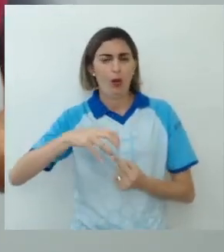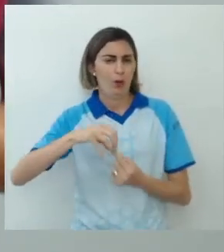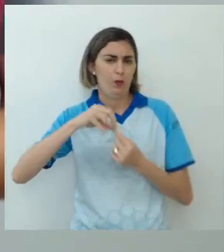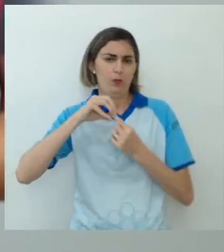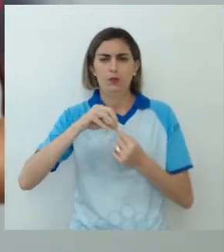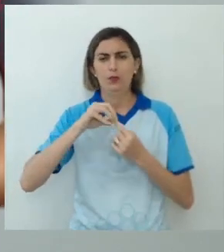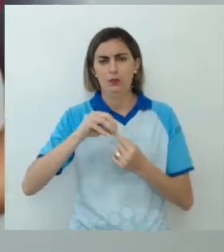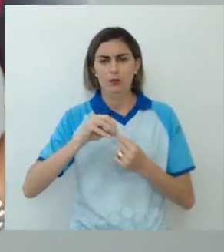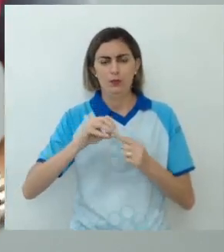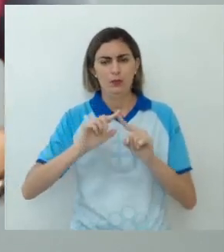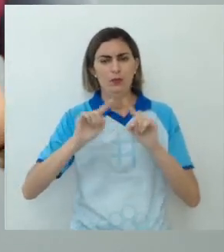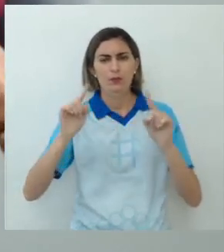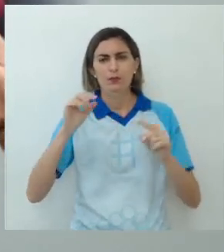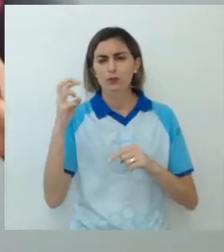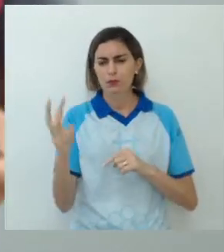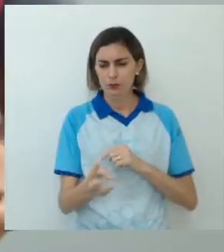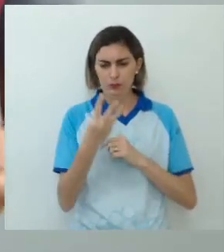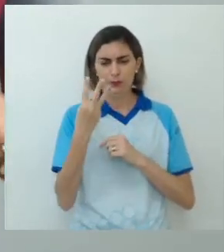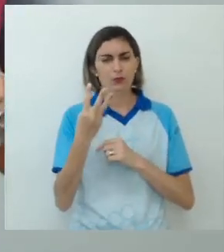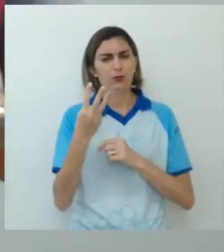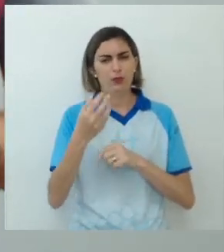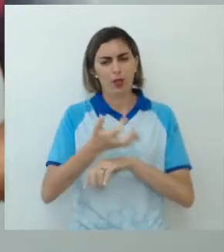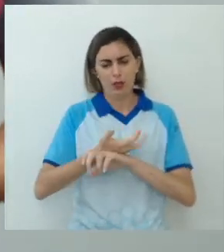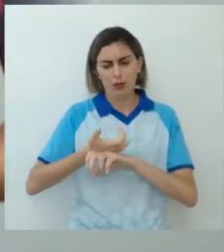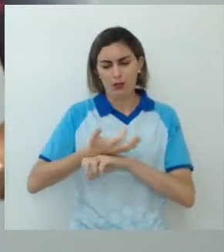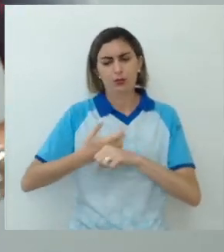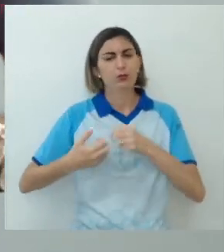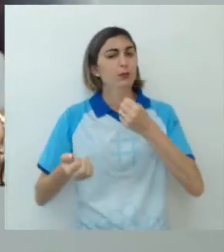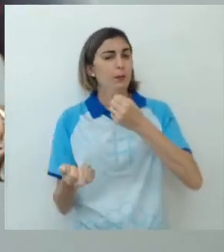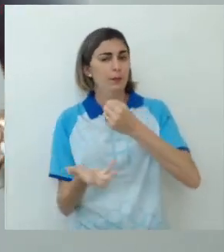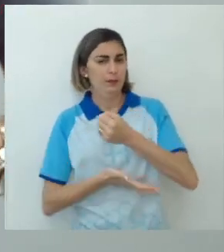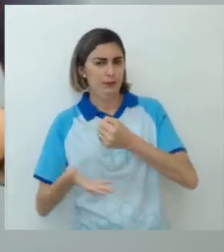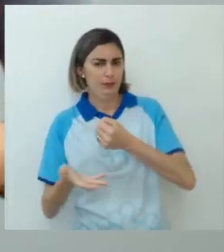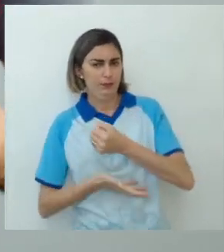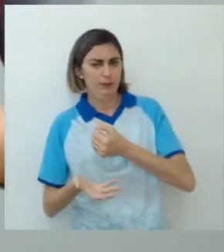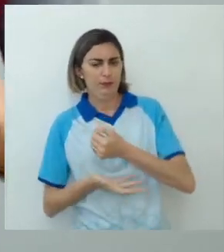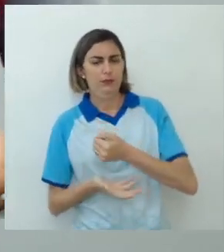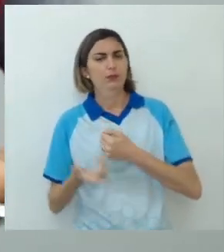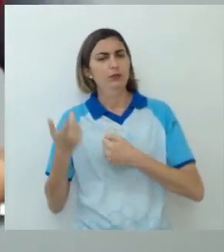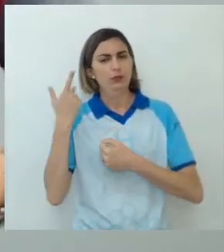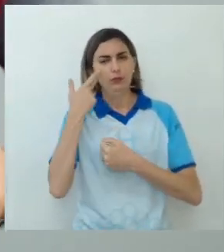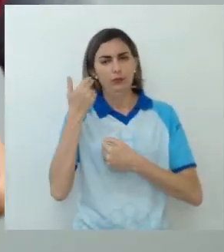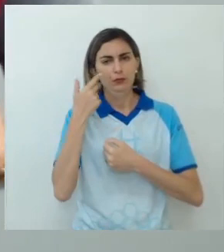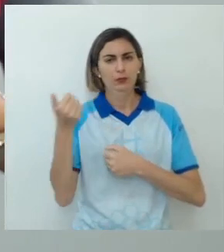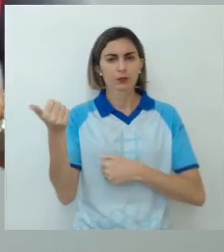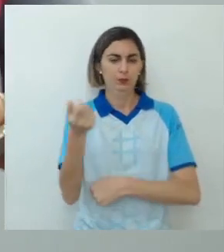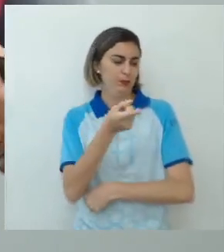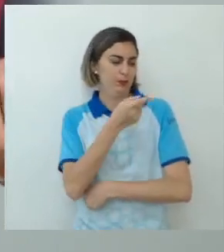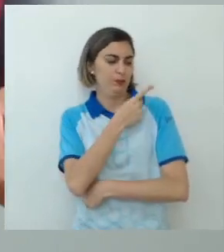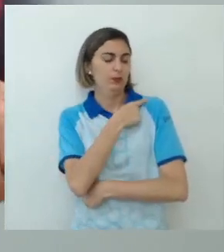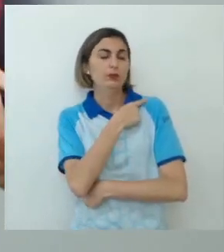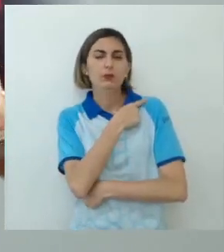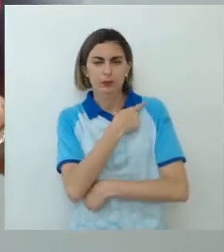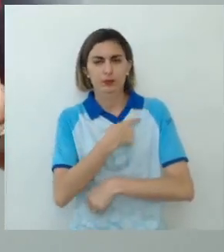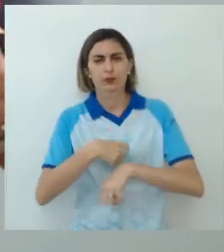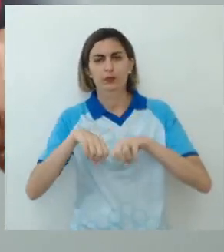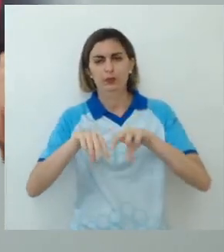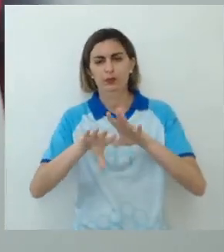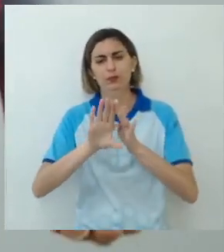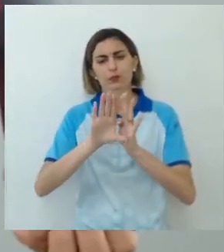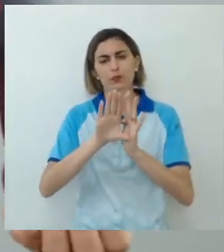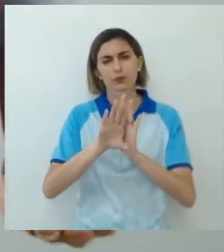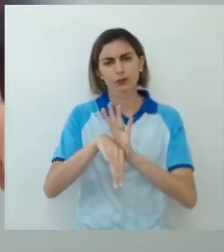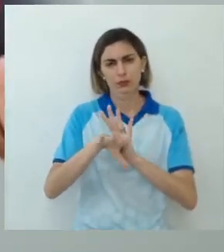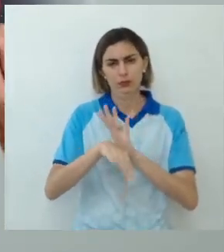três principais conceitos de ácidos e bases. Normalmente, no primeiro ano, a gente trabalha mais os conceitos